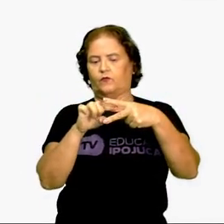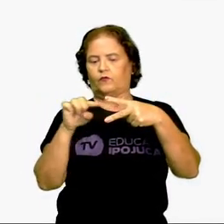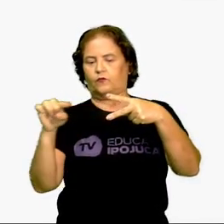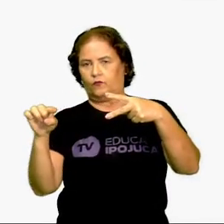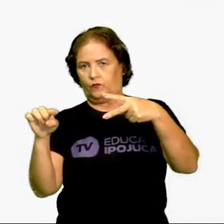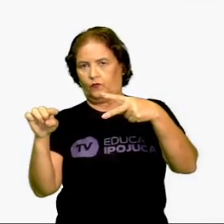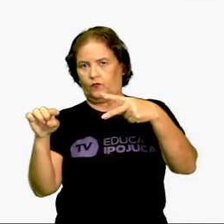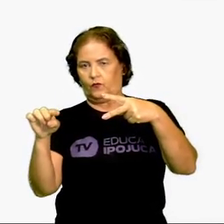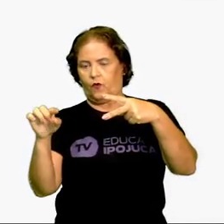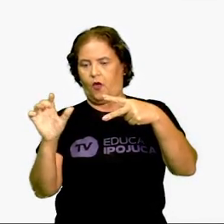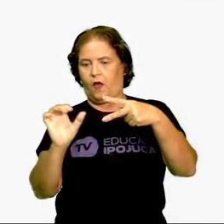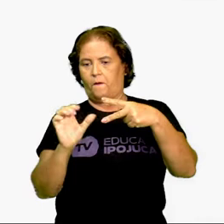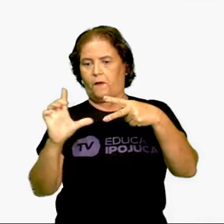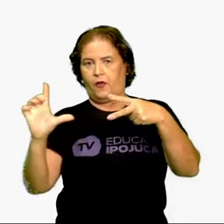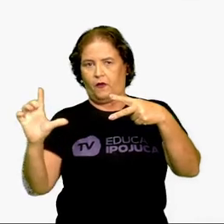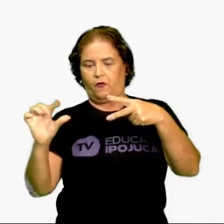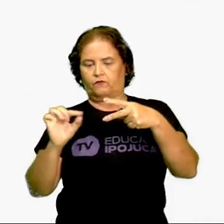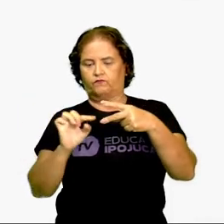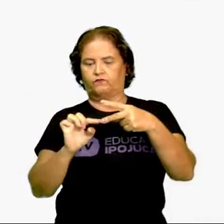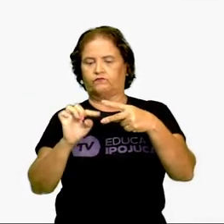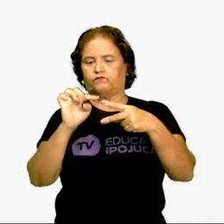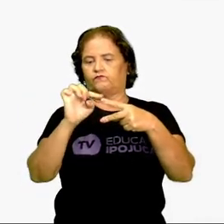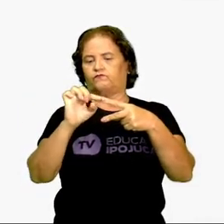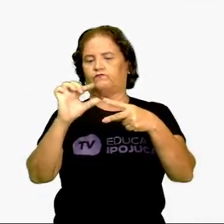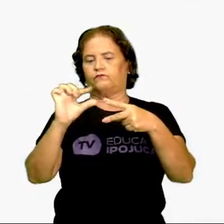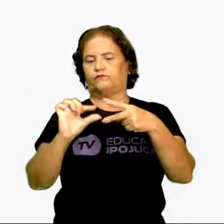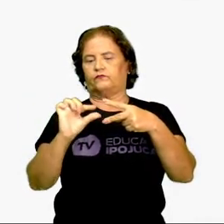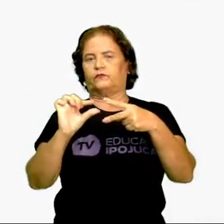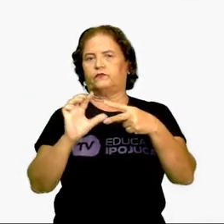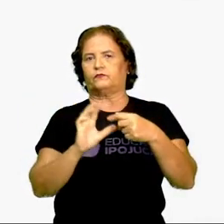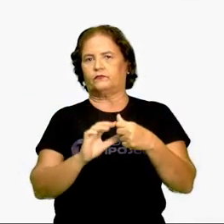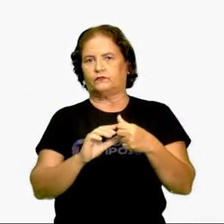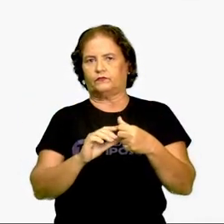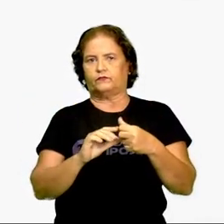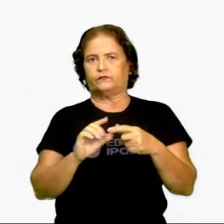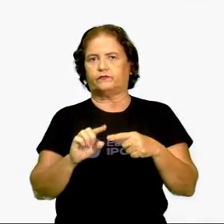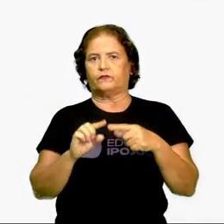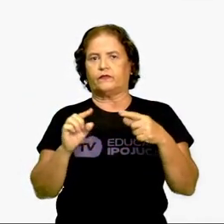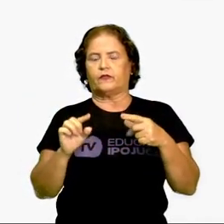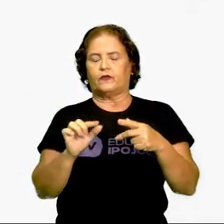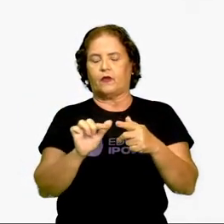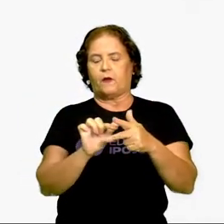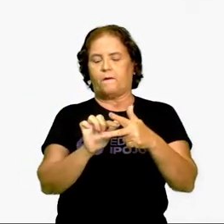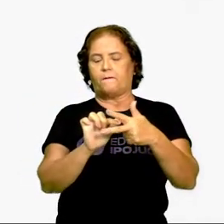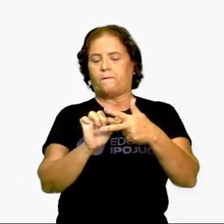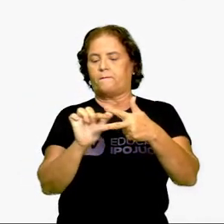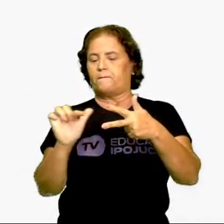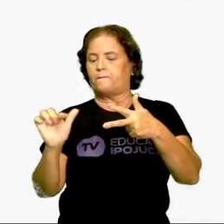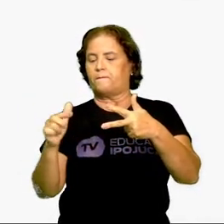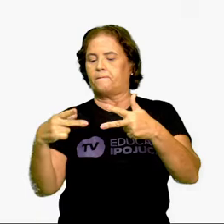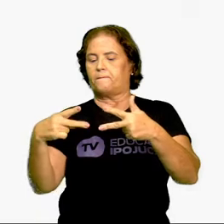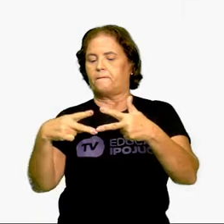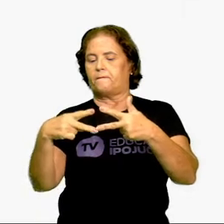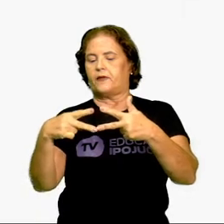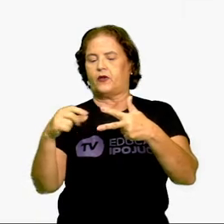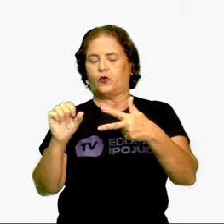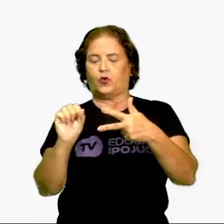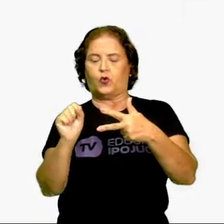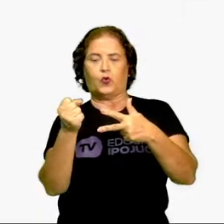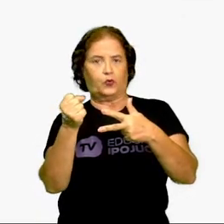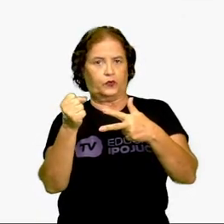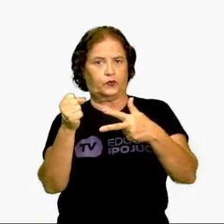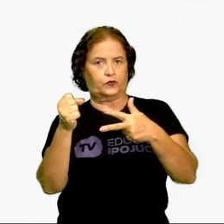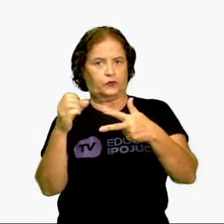Uma diagonal maior e uma diagonal menor. Na diagonal maior, eu coloquei ali 8